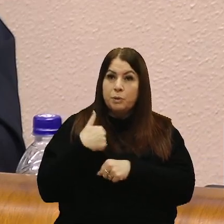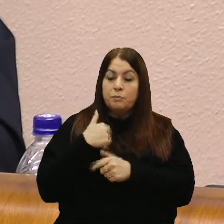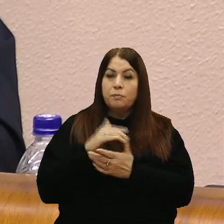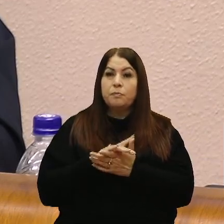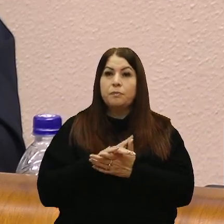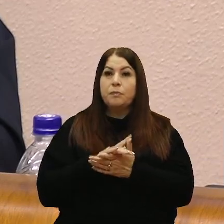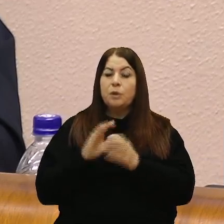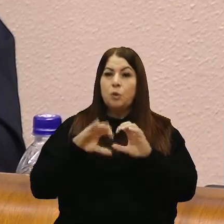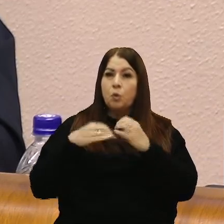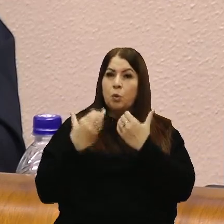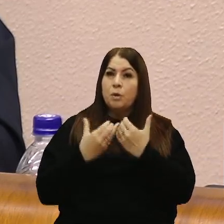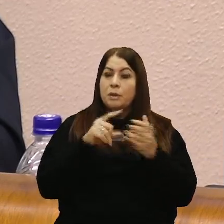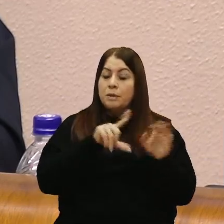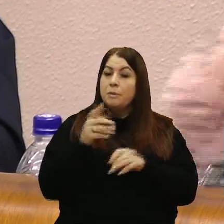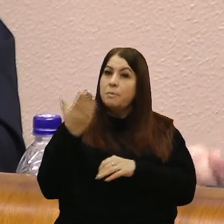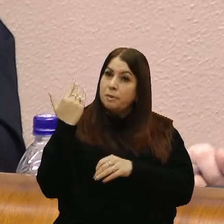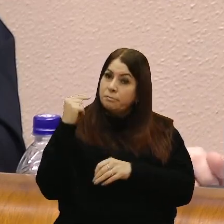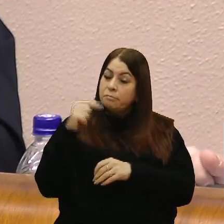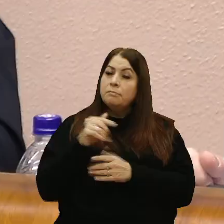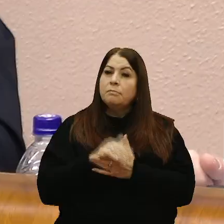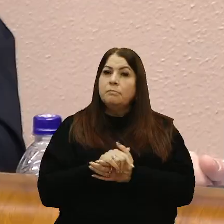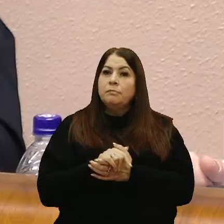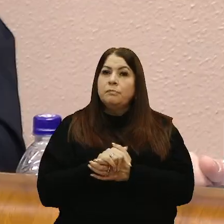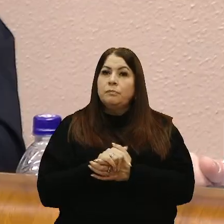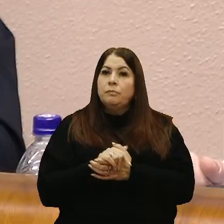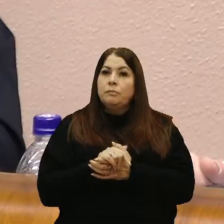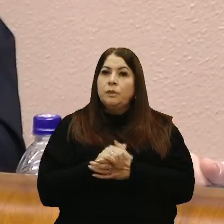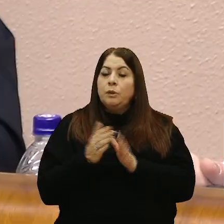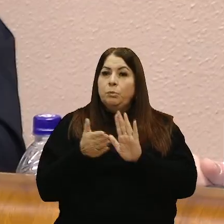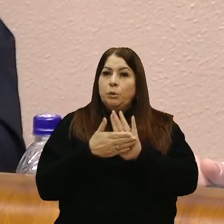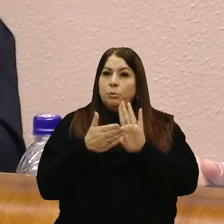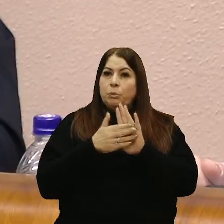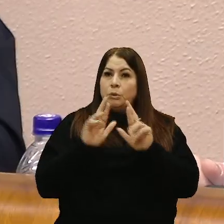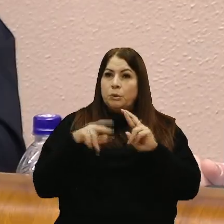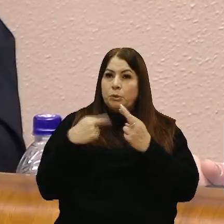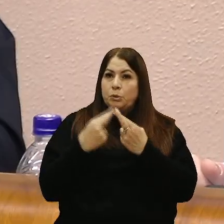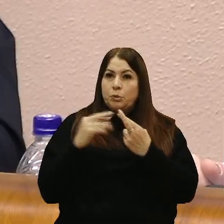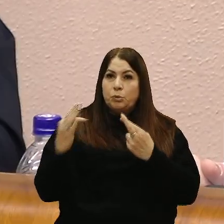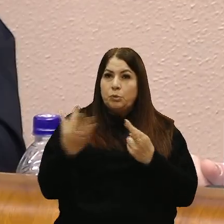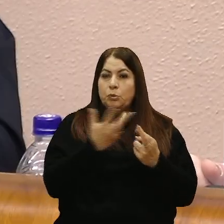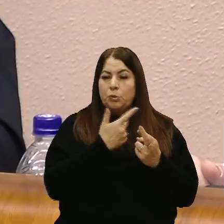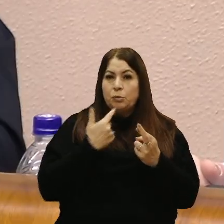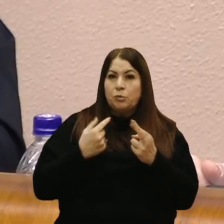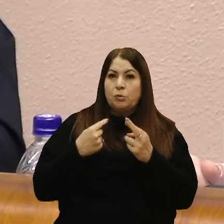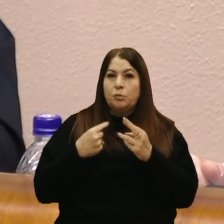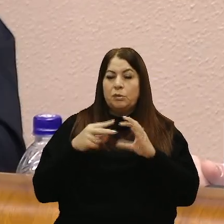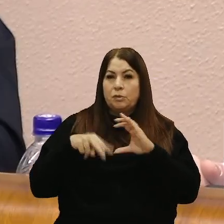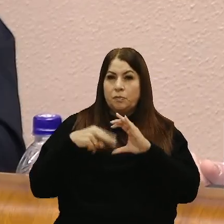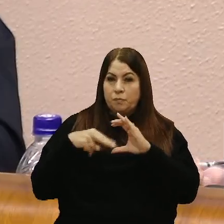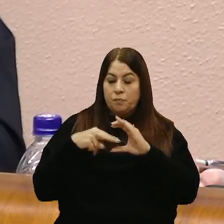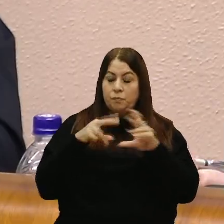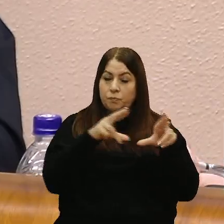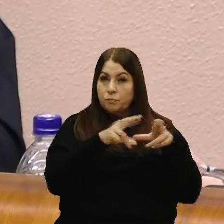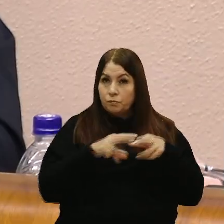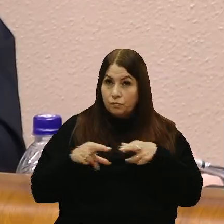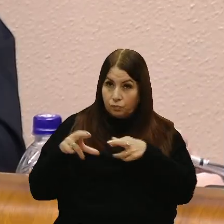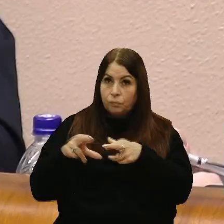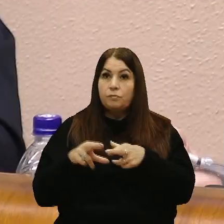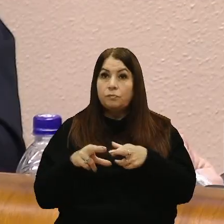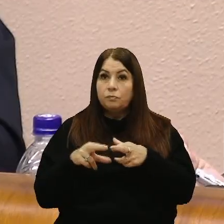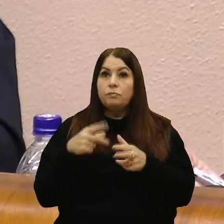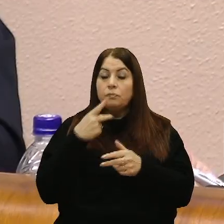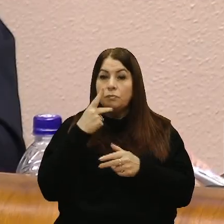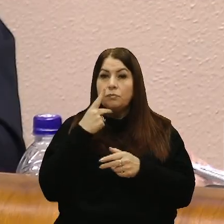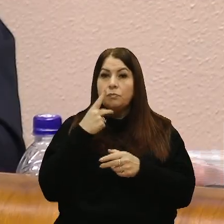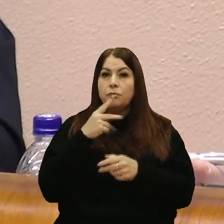naquele congresso semana passada e nós vamos propor uma reunião entre todos os legislativos da região, que